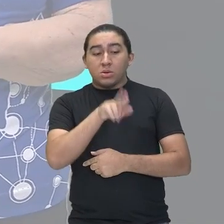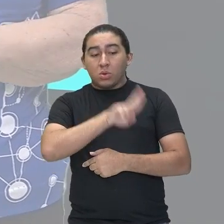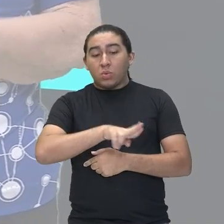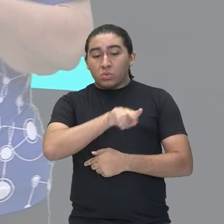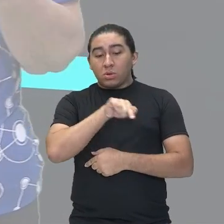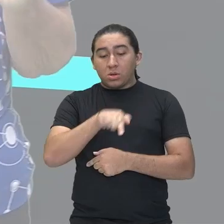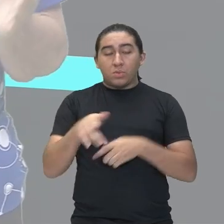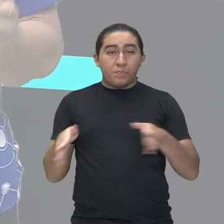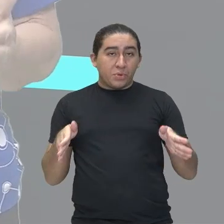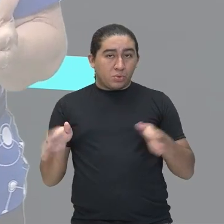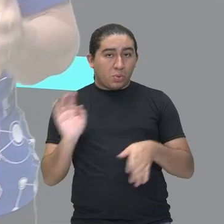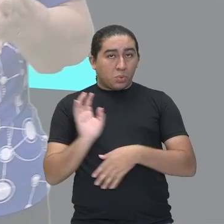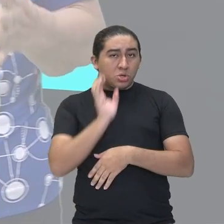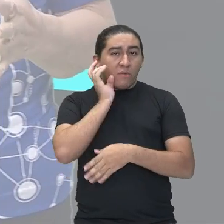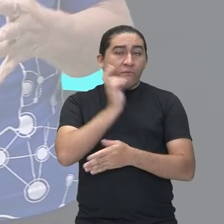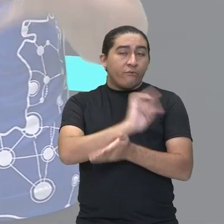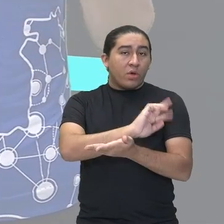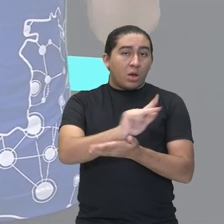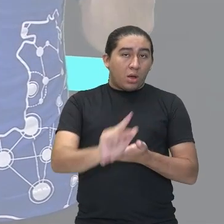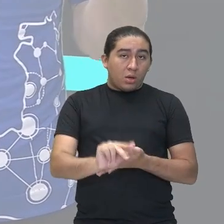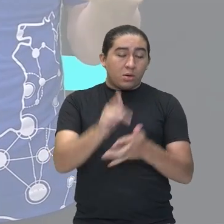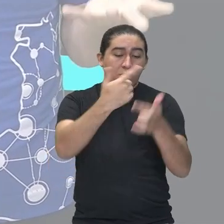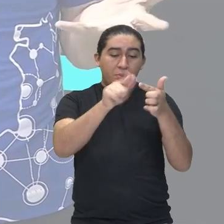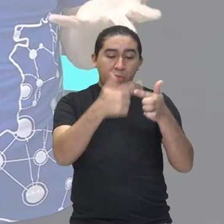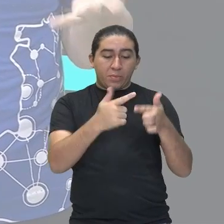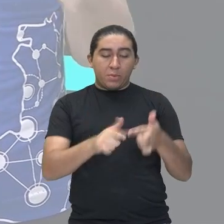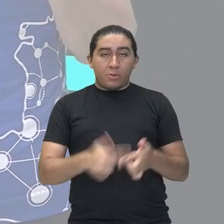momento, dessa angústia, dessa